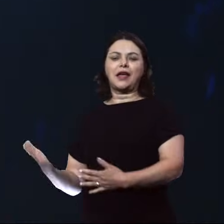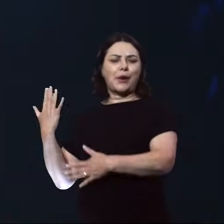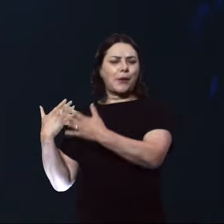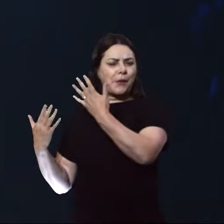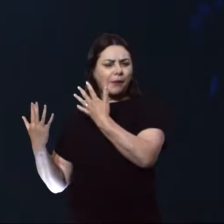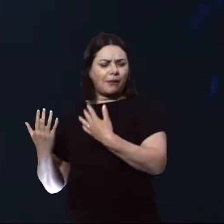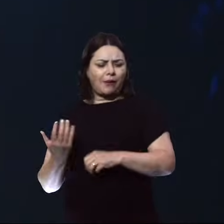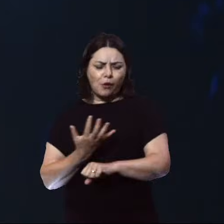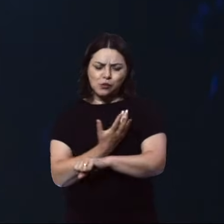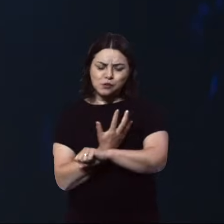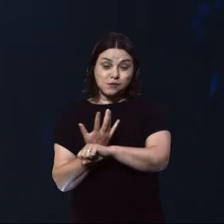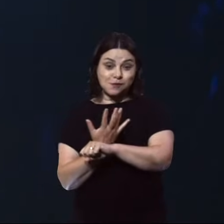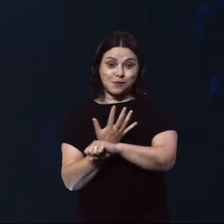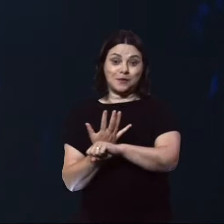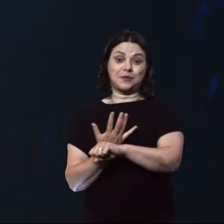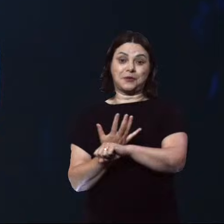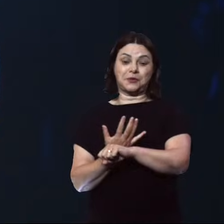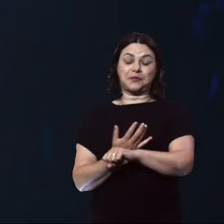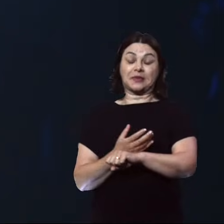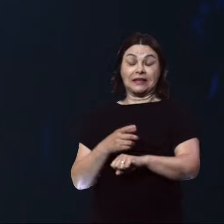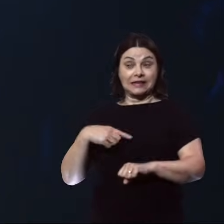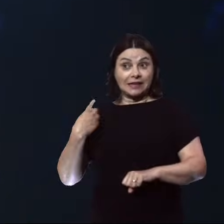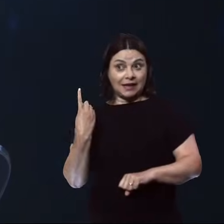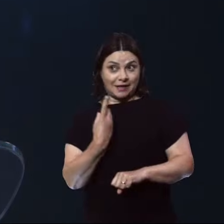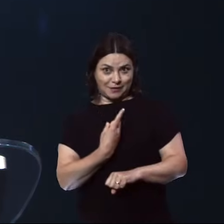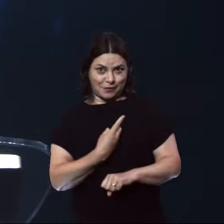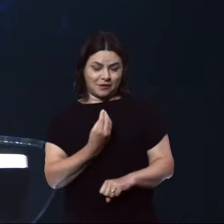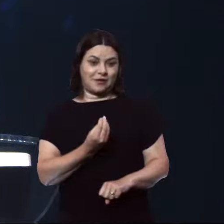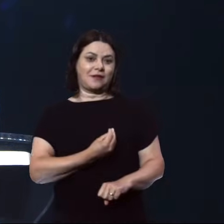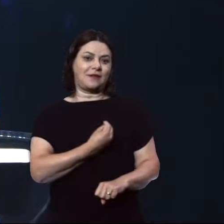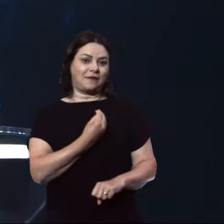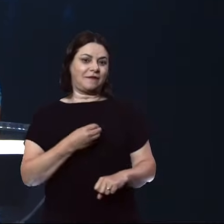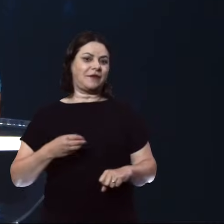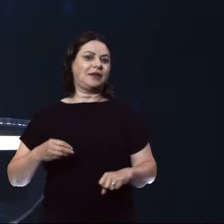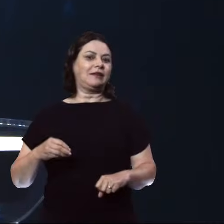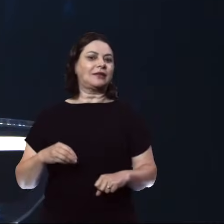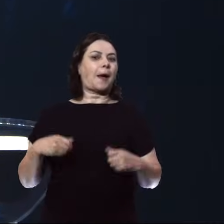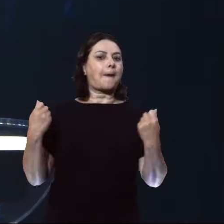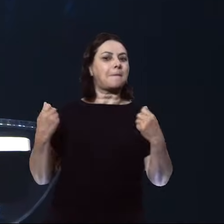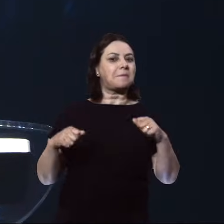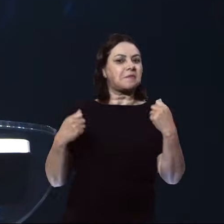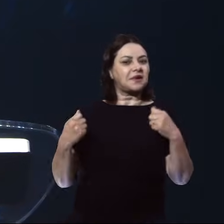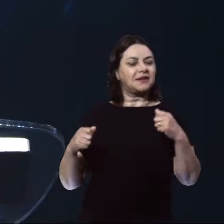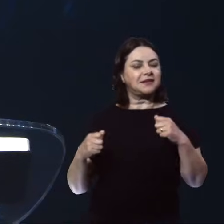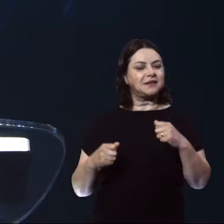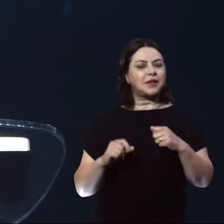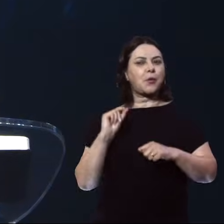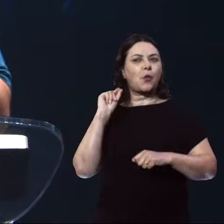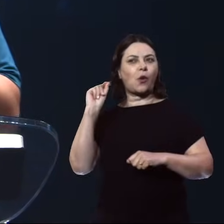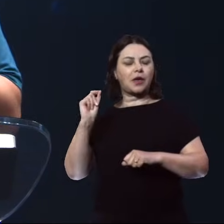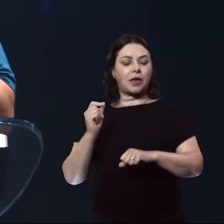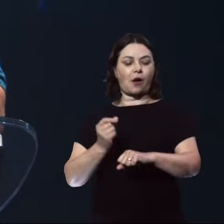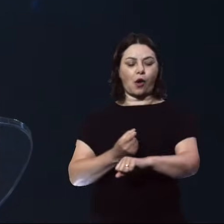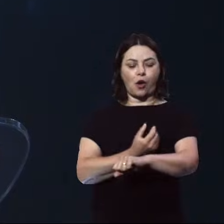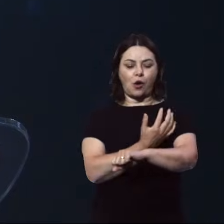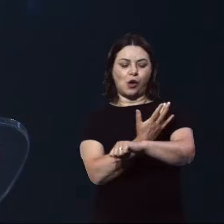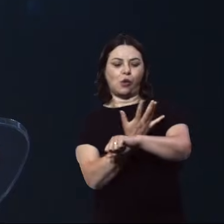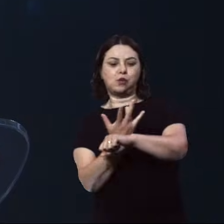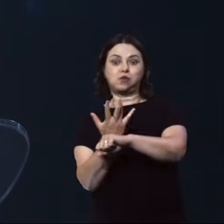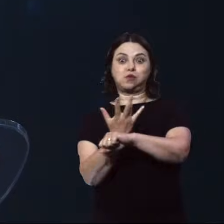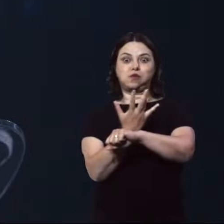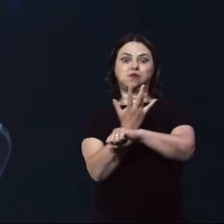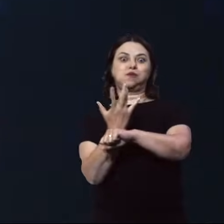ardeu. E sabe, nas nossas vidas nós precisamos fazer isso. Nós precisamos reavivar as chamas que talvez estejam se